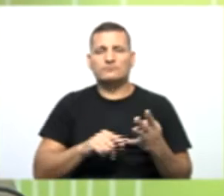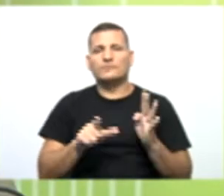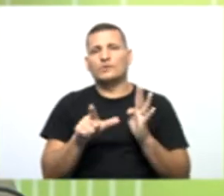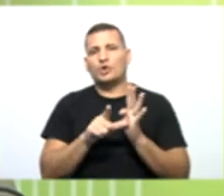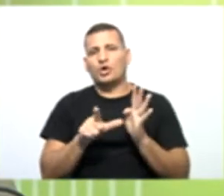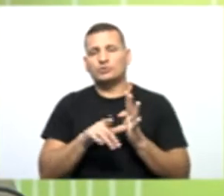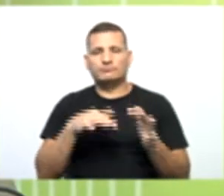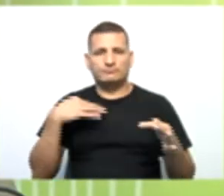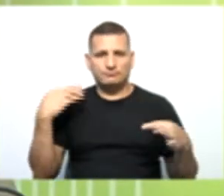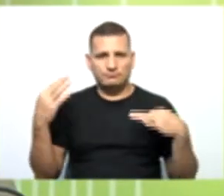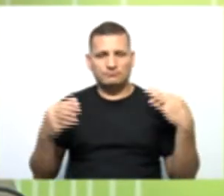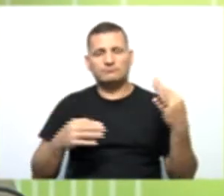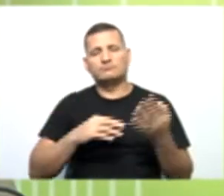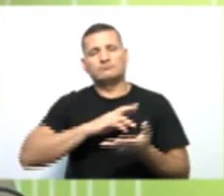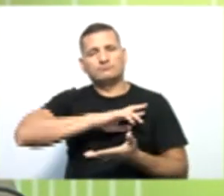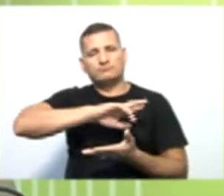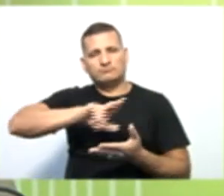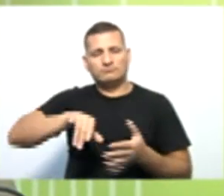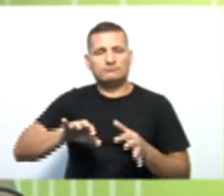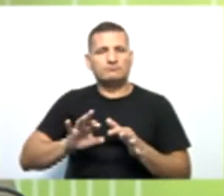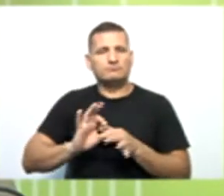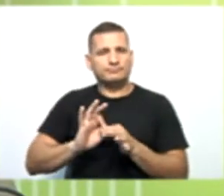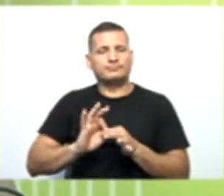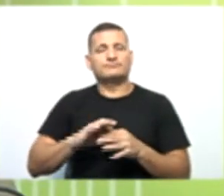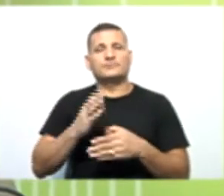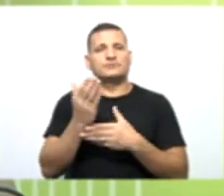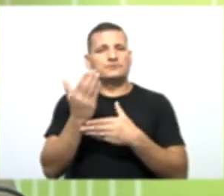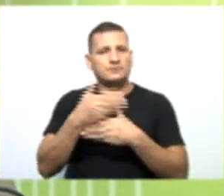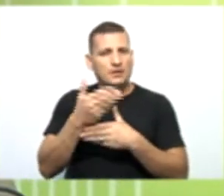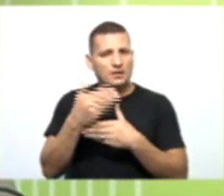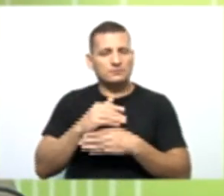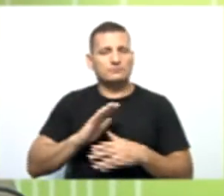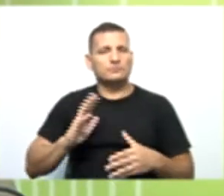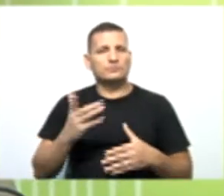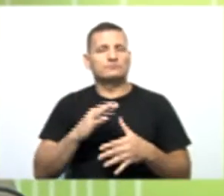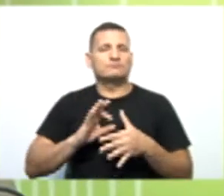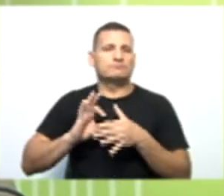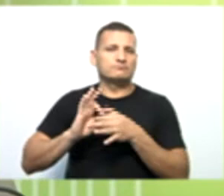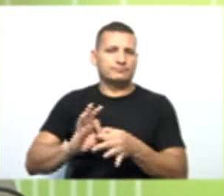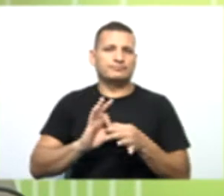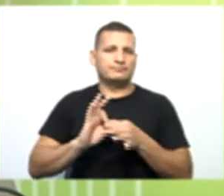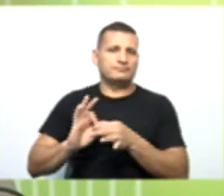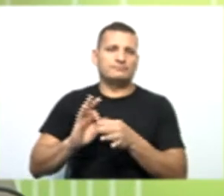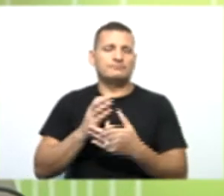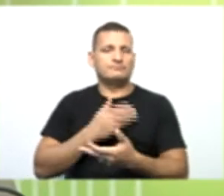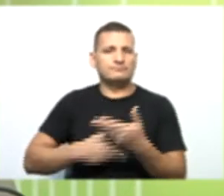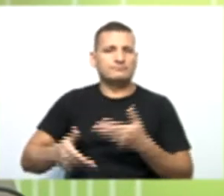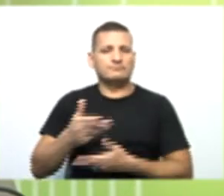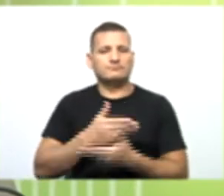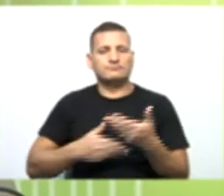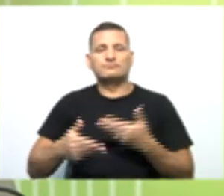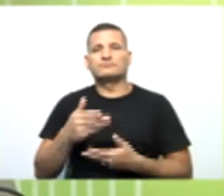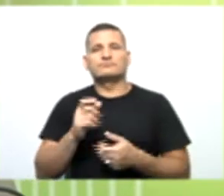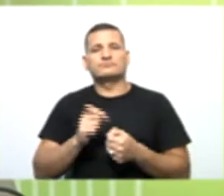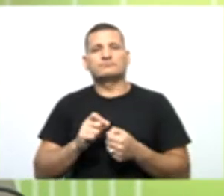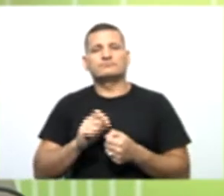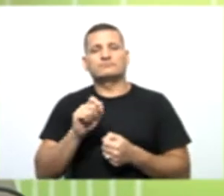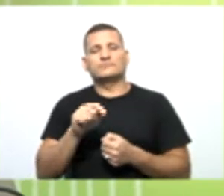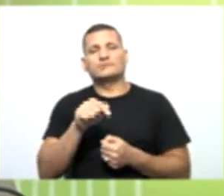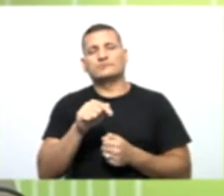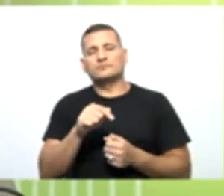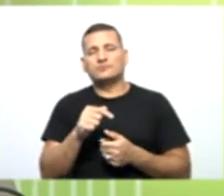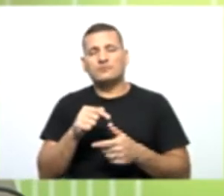elas interligadas, agência de táxi, enfim, todas elas interligadas que fazem aquele negócio